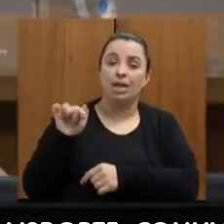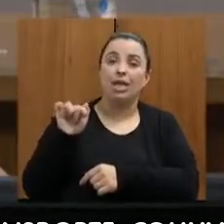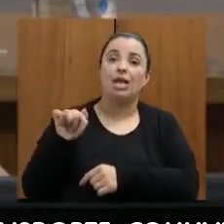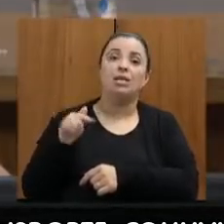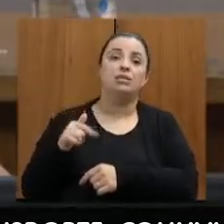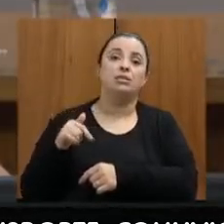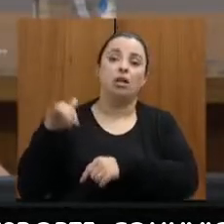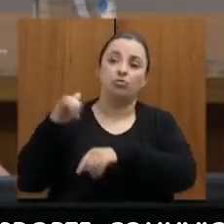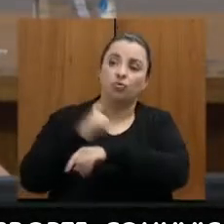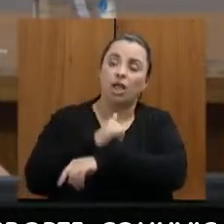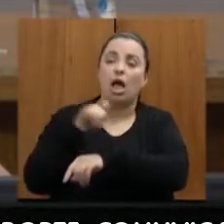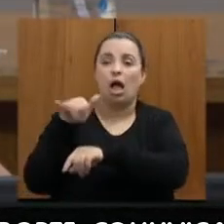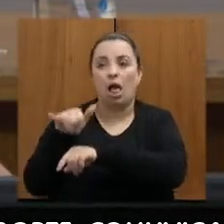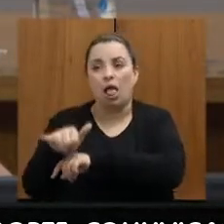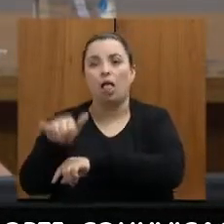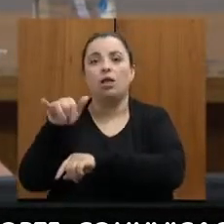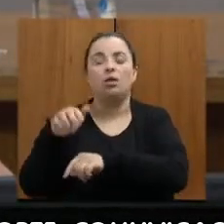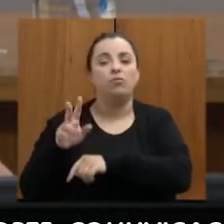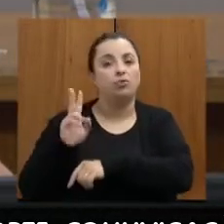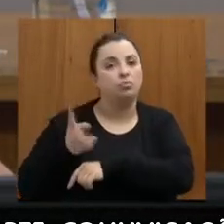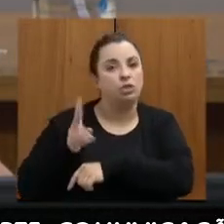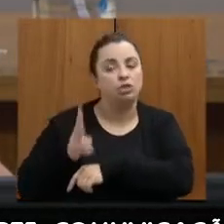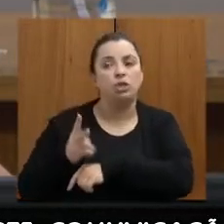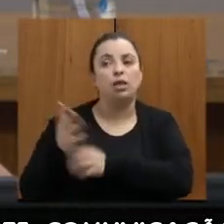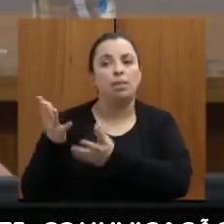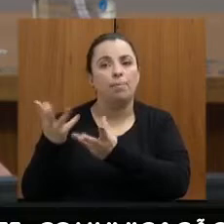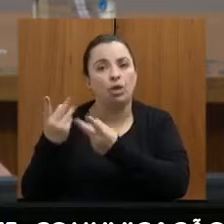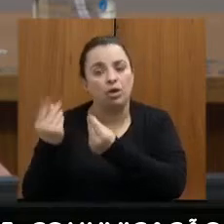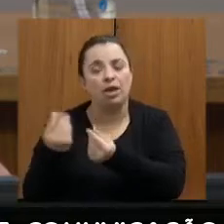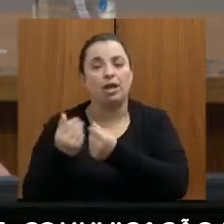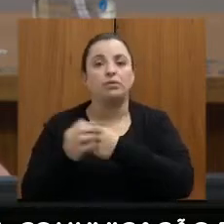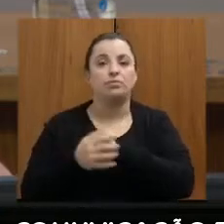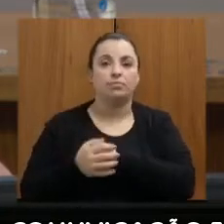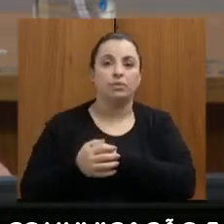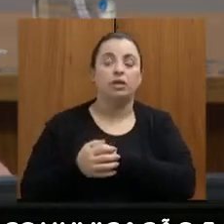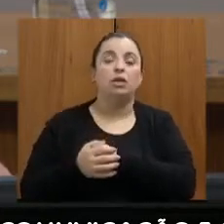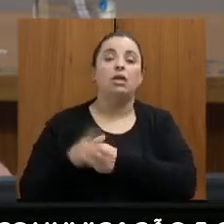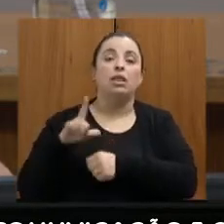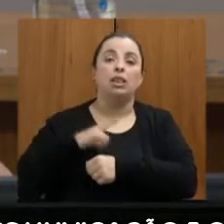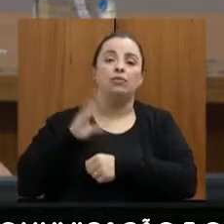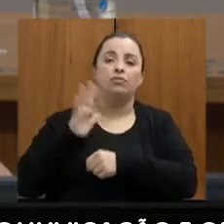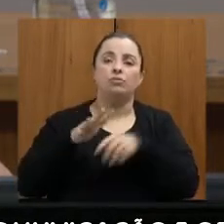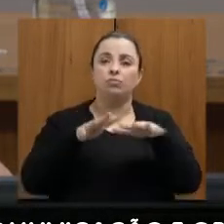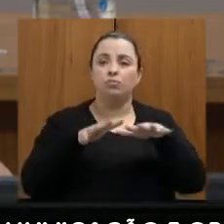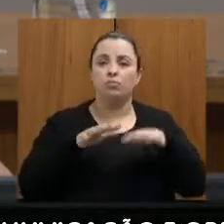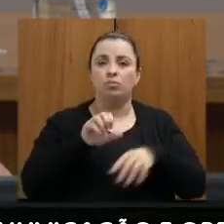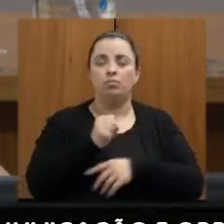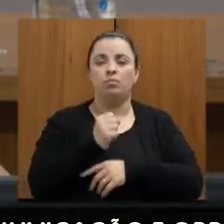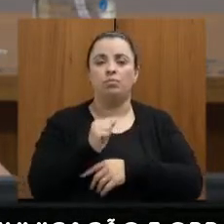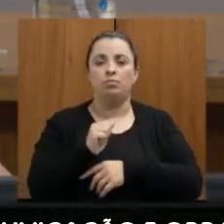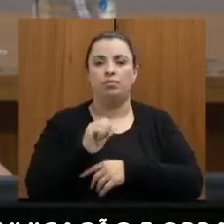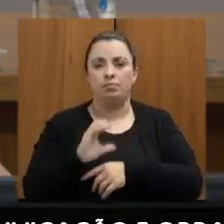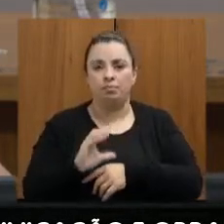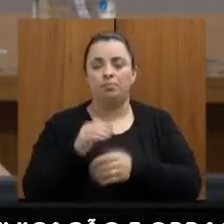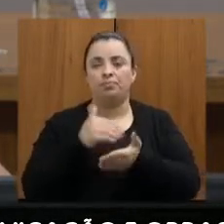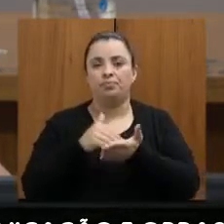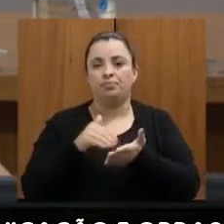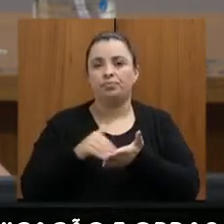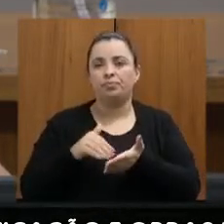né Nós já tivemos audiências nas aqui na Secretaria de Aviação Civil com relação a isso